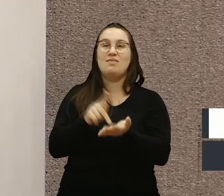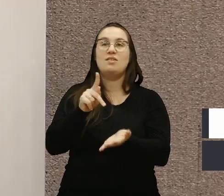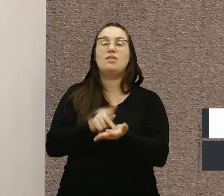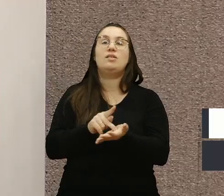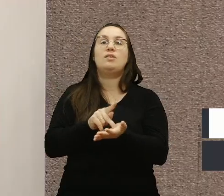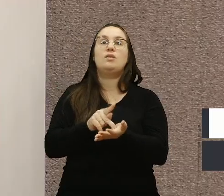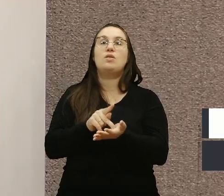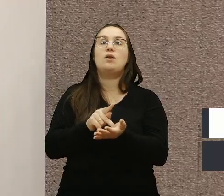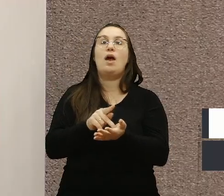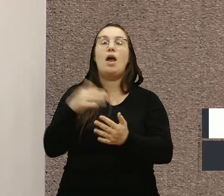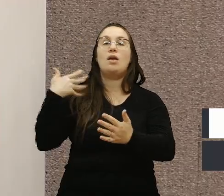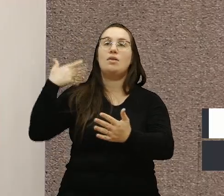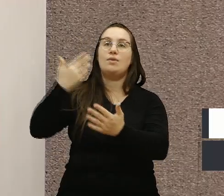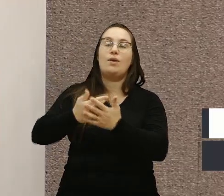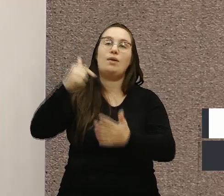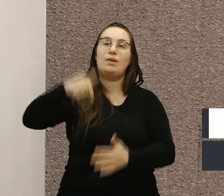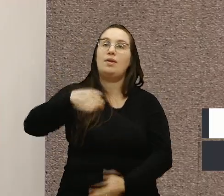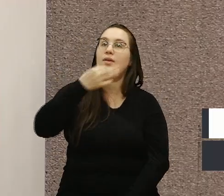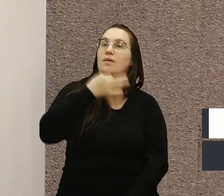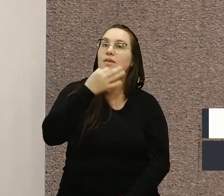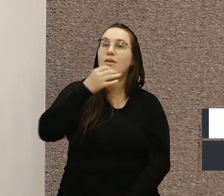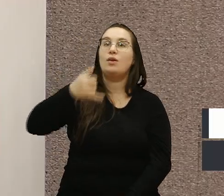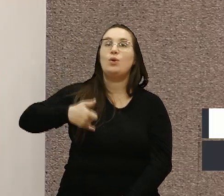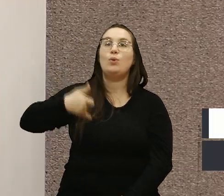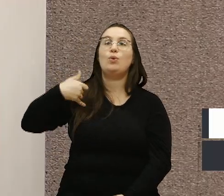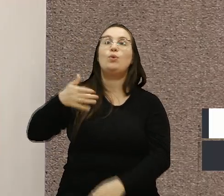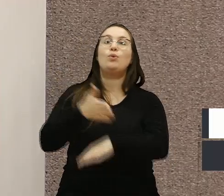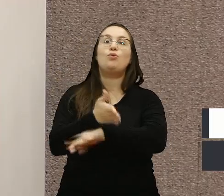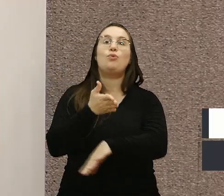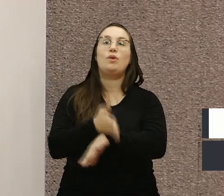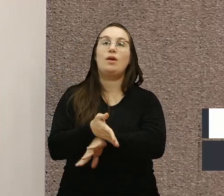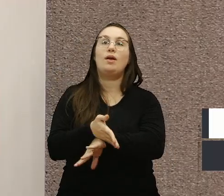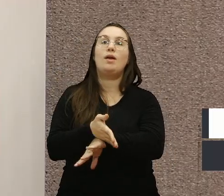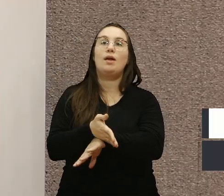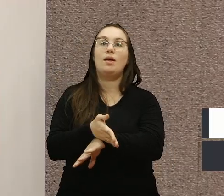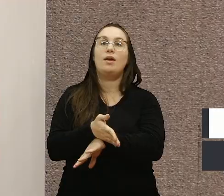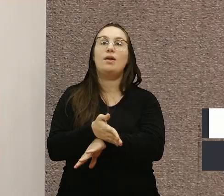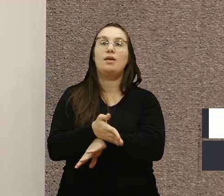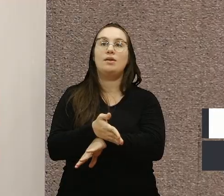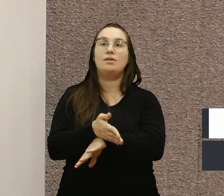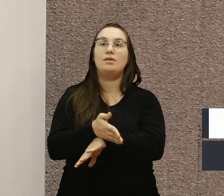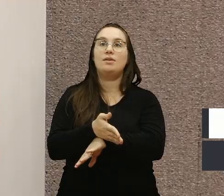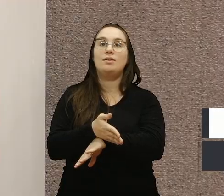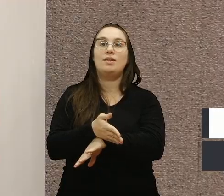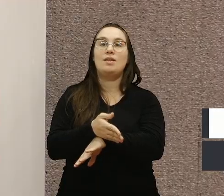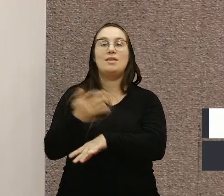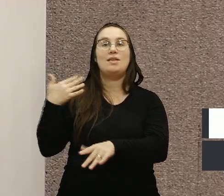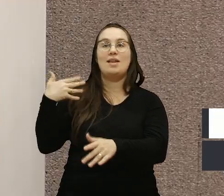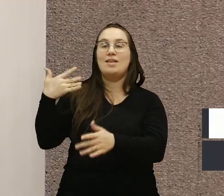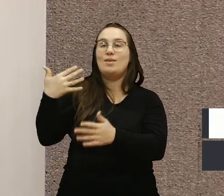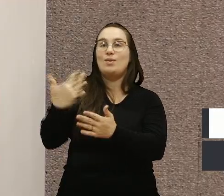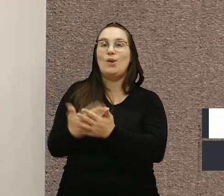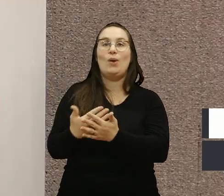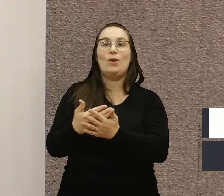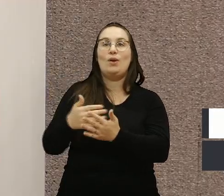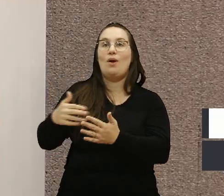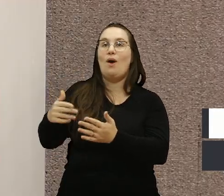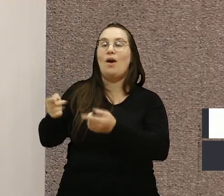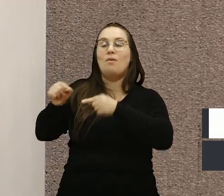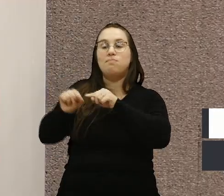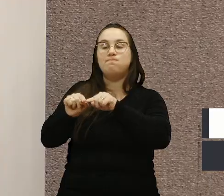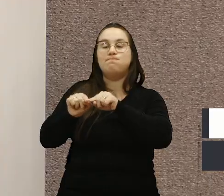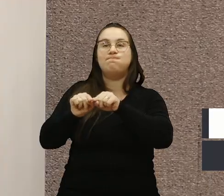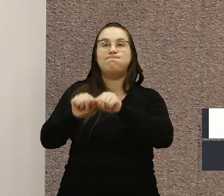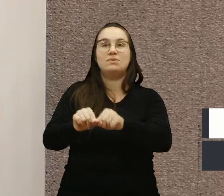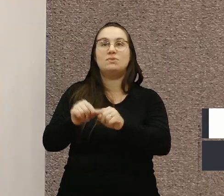ADESG em Caxias do Sul e o orgulho que nós temos de fazer parte desta célebre história e de um caminhar que nós temos feito